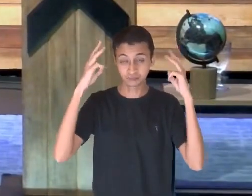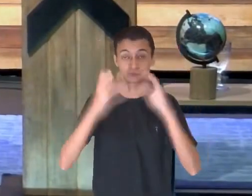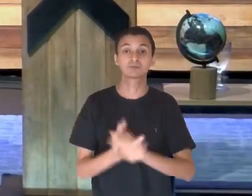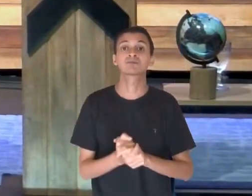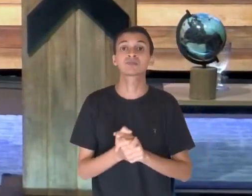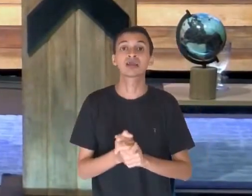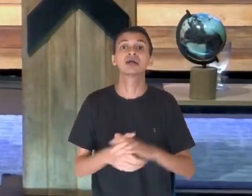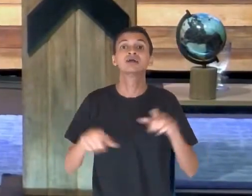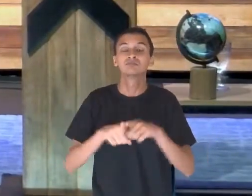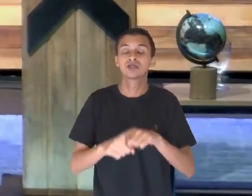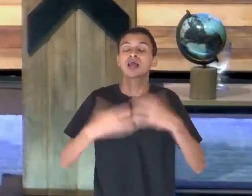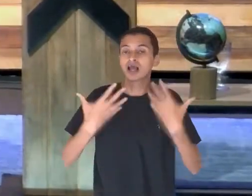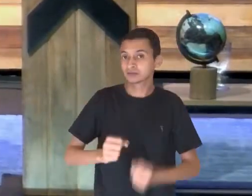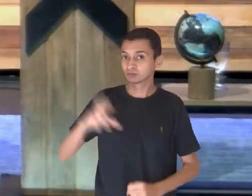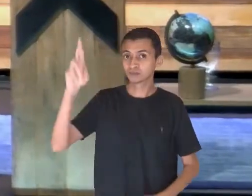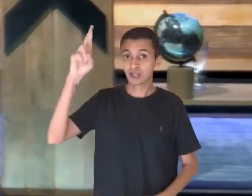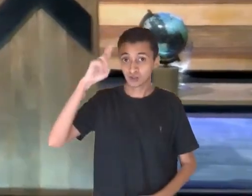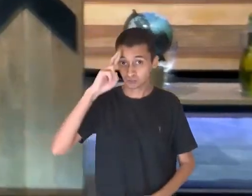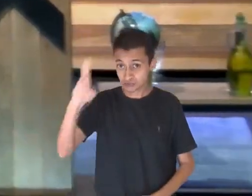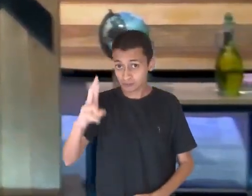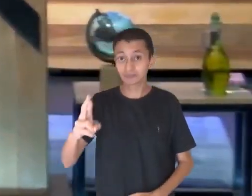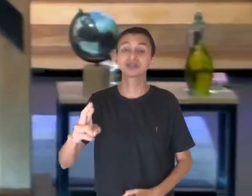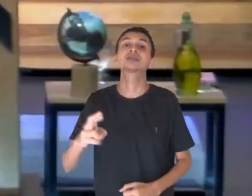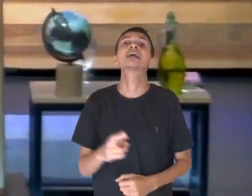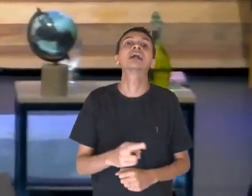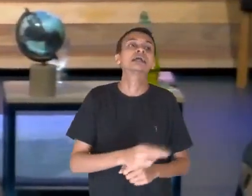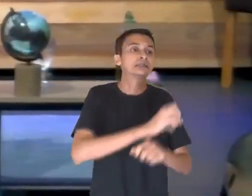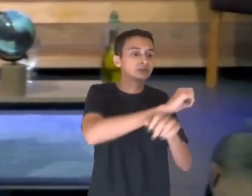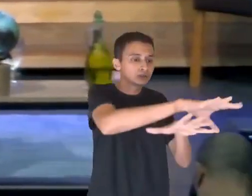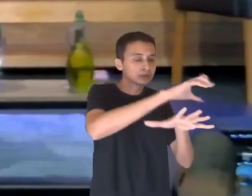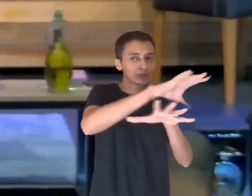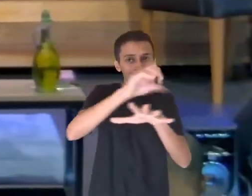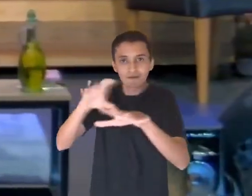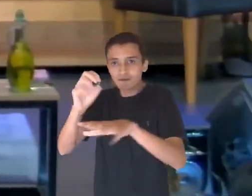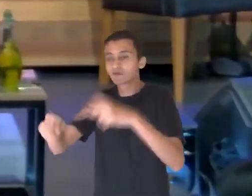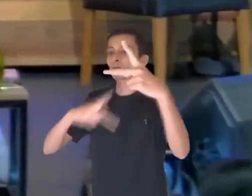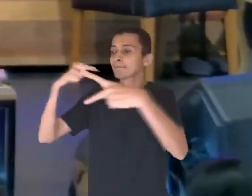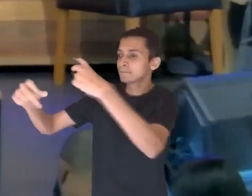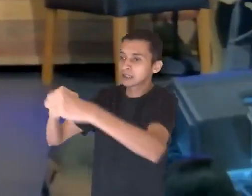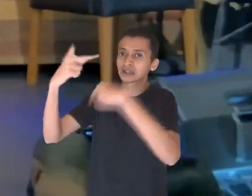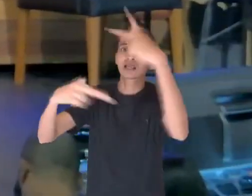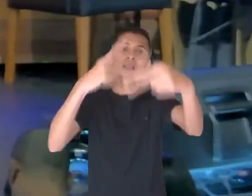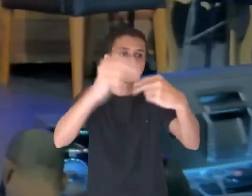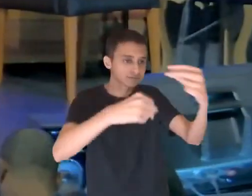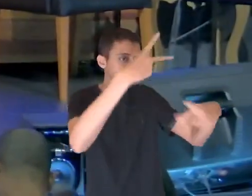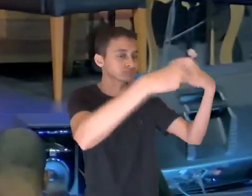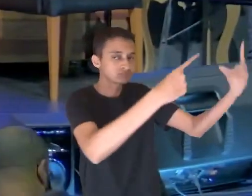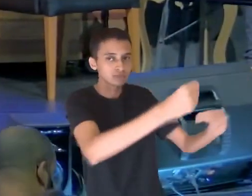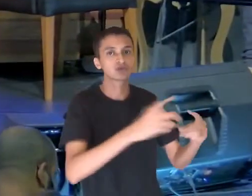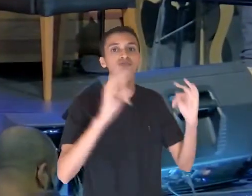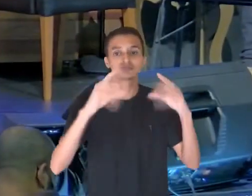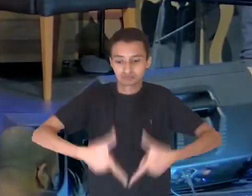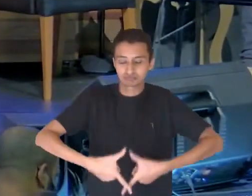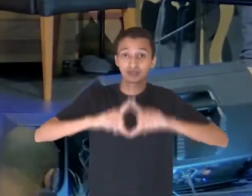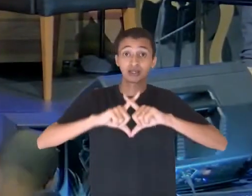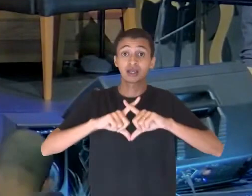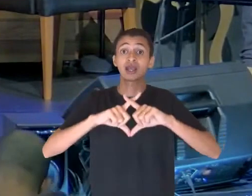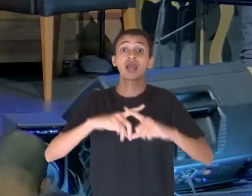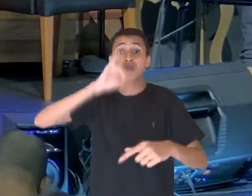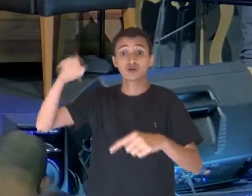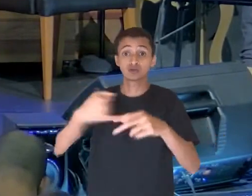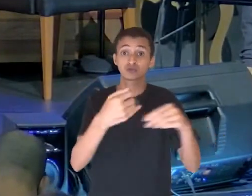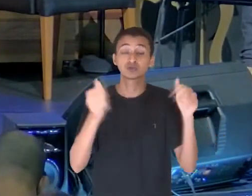pega a responsabilidade de dividir a terra com todos os herdeiros das tribos, e de repente Josué e Caleb